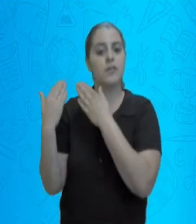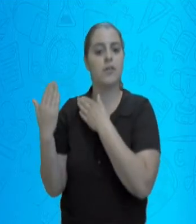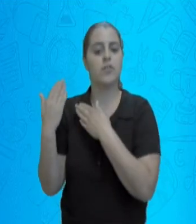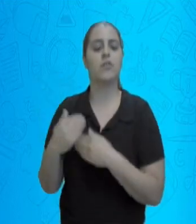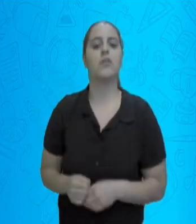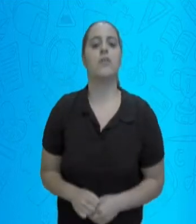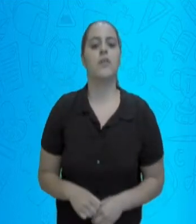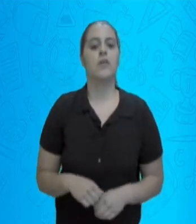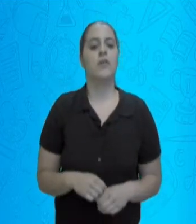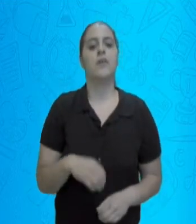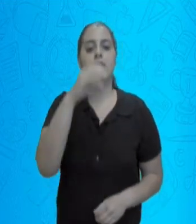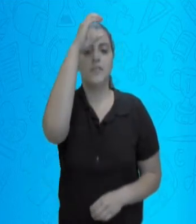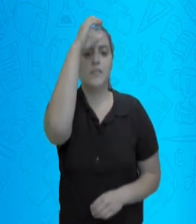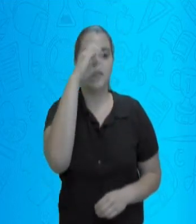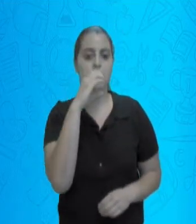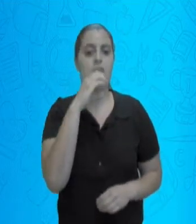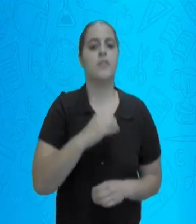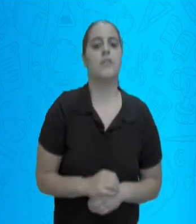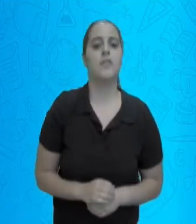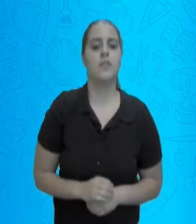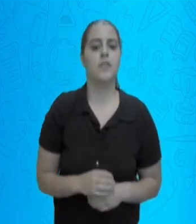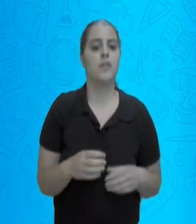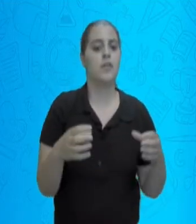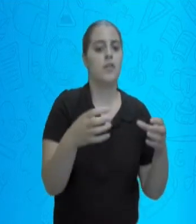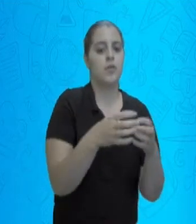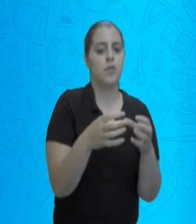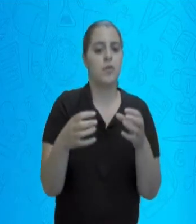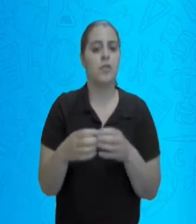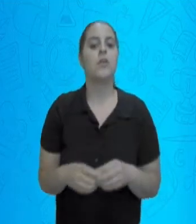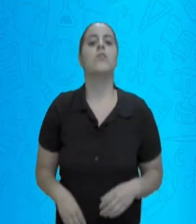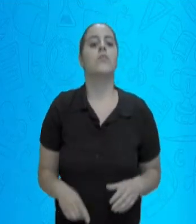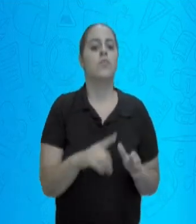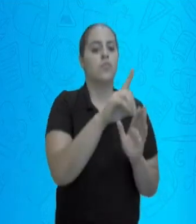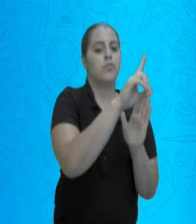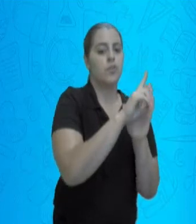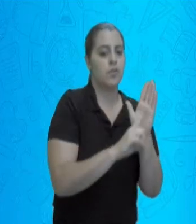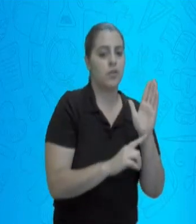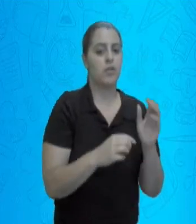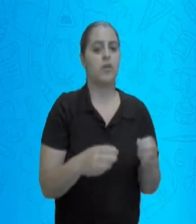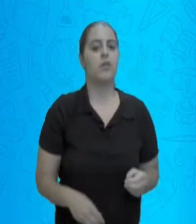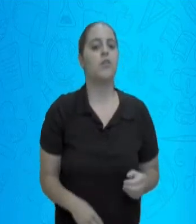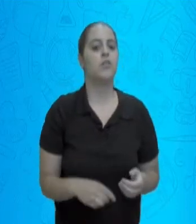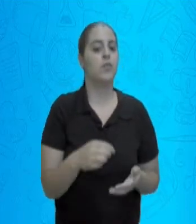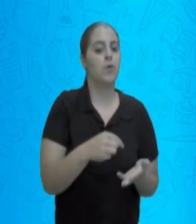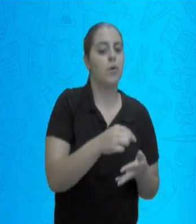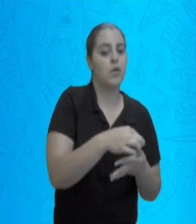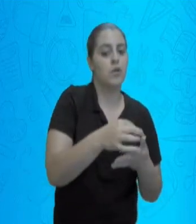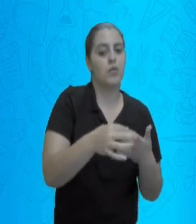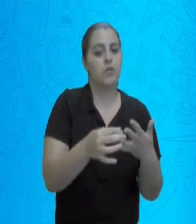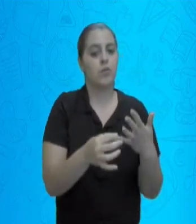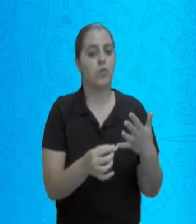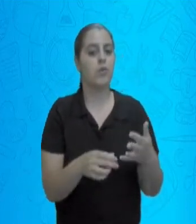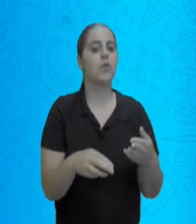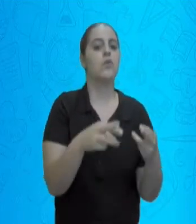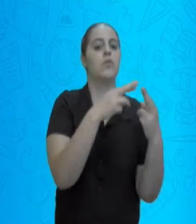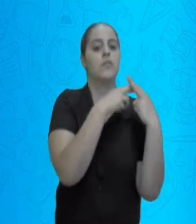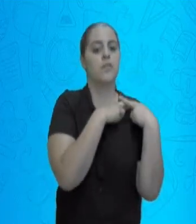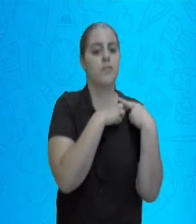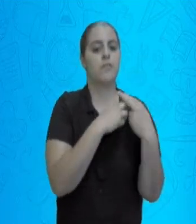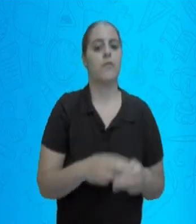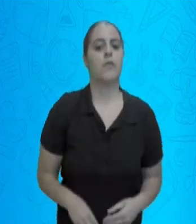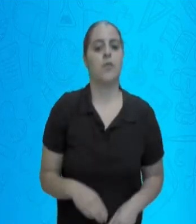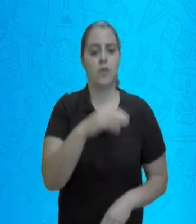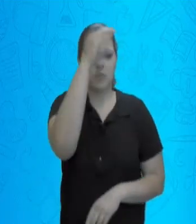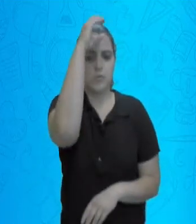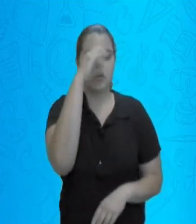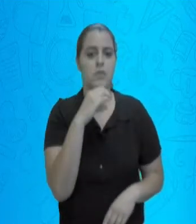Então, cidadania, ele reúne tanto os direitos quanto os deveres. Então, enquanto